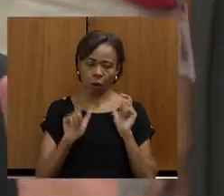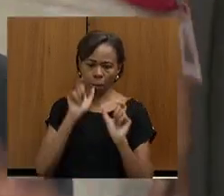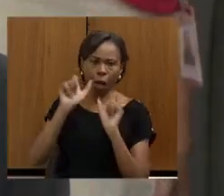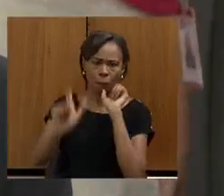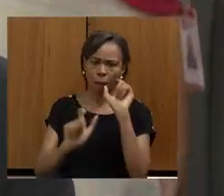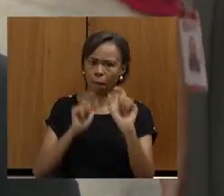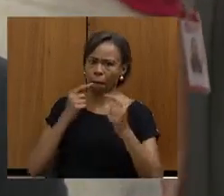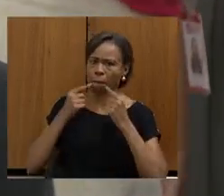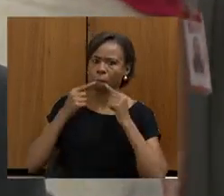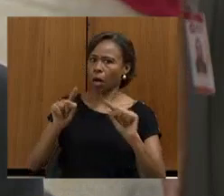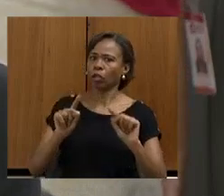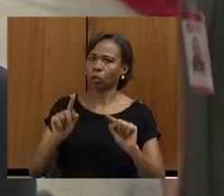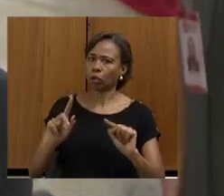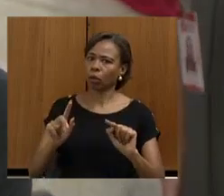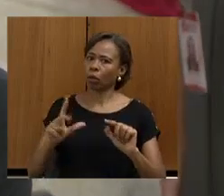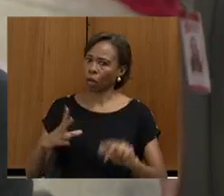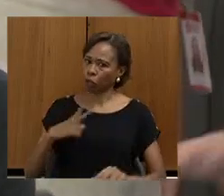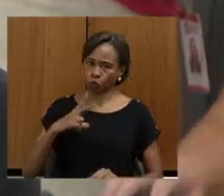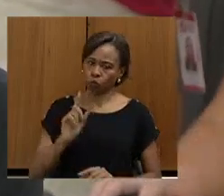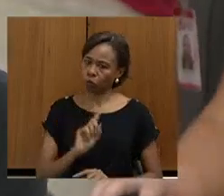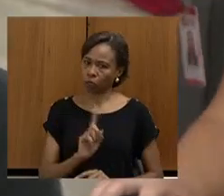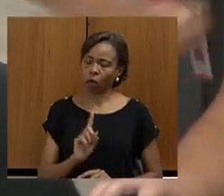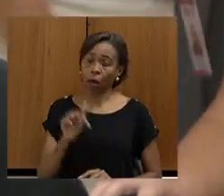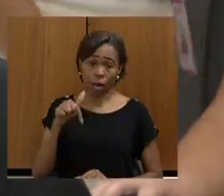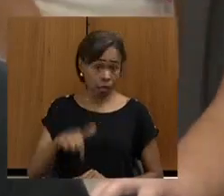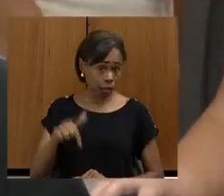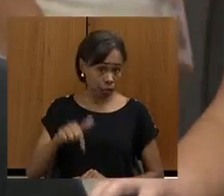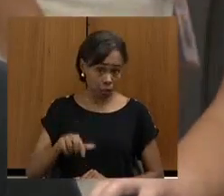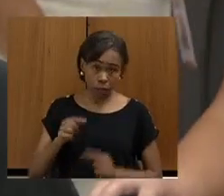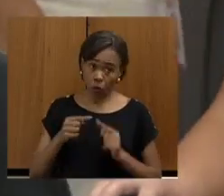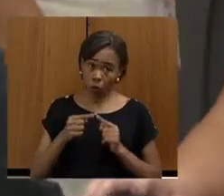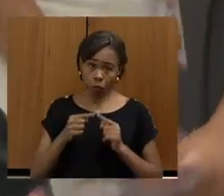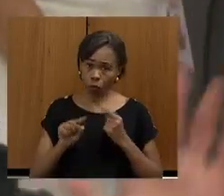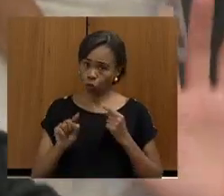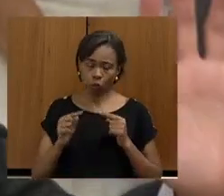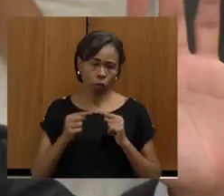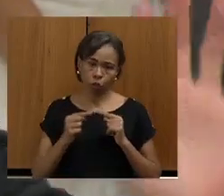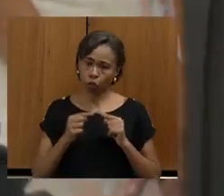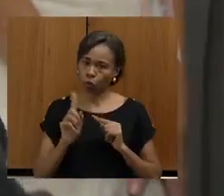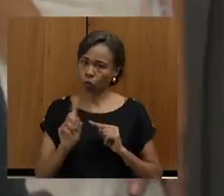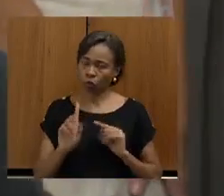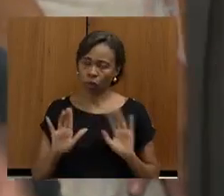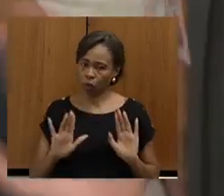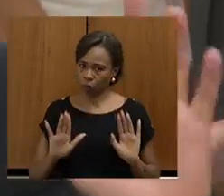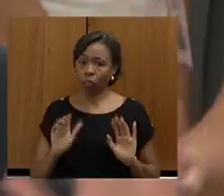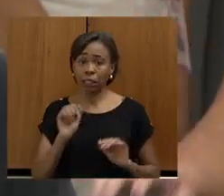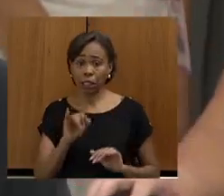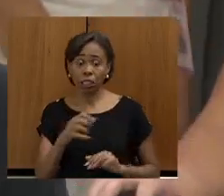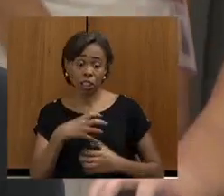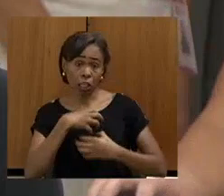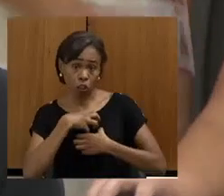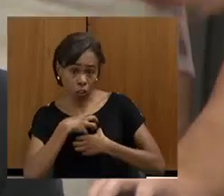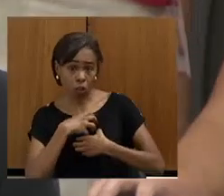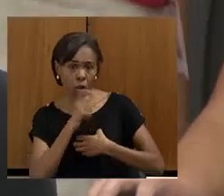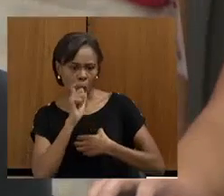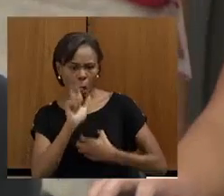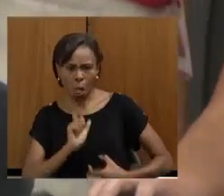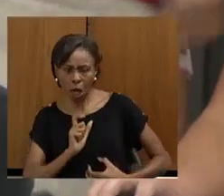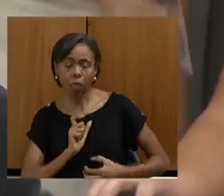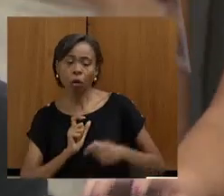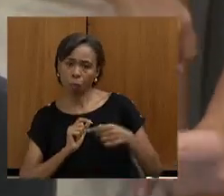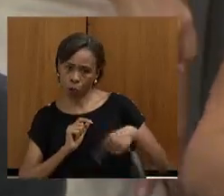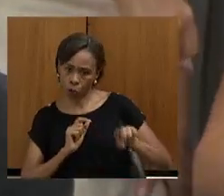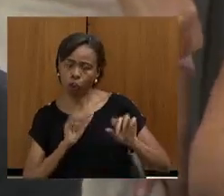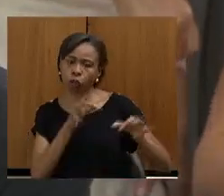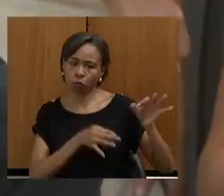manifestado aqui pessoalmente. Está ok? Aqui não é o objetivo disso. Então, se alguém se sentiu ofendido, busque seus meios legais. ok?